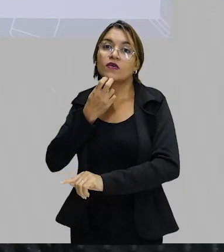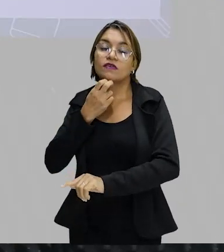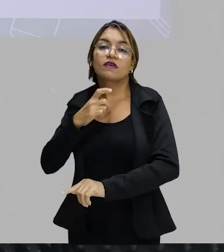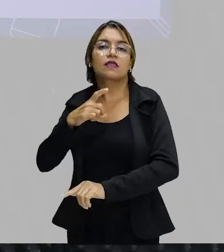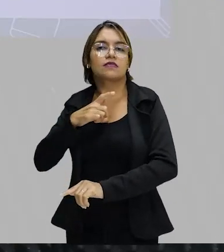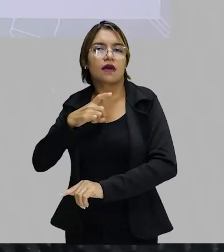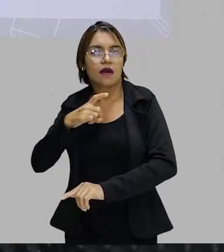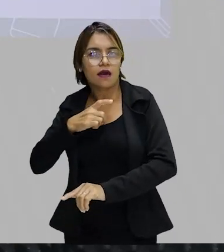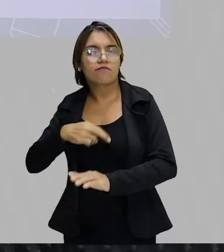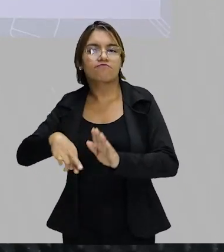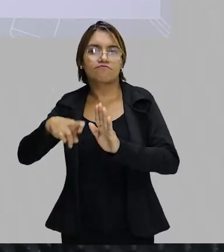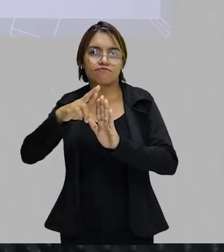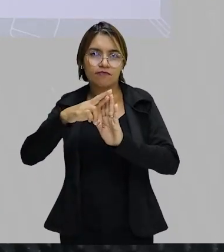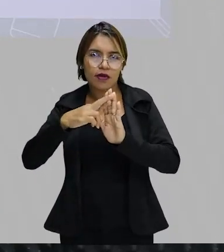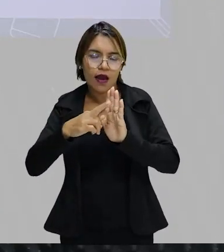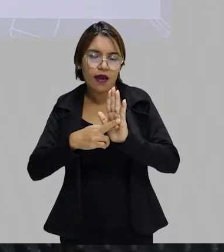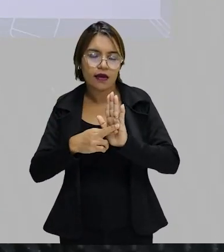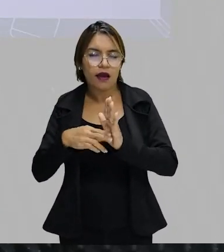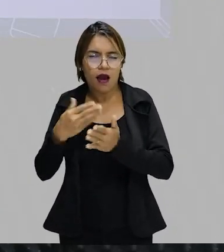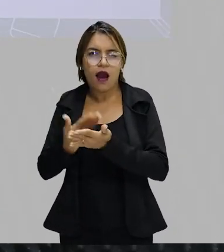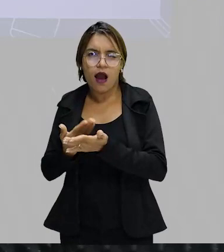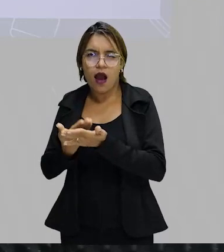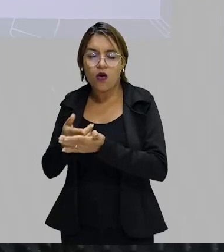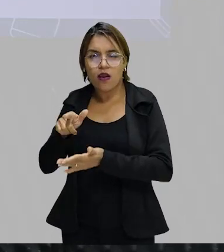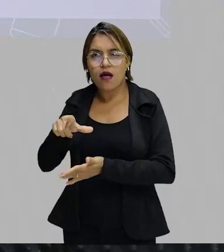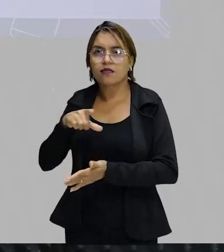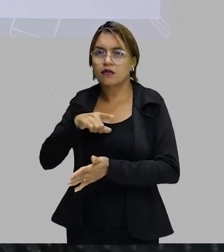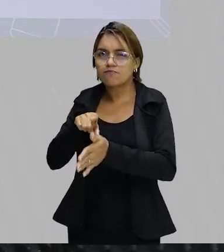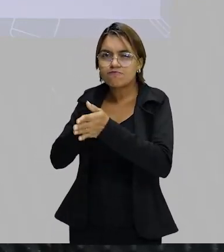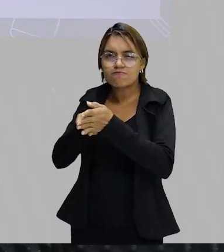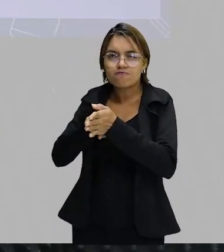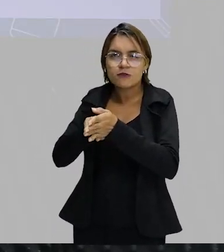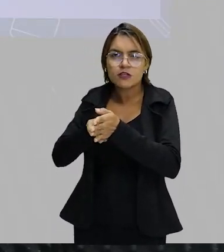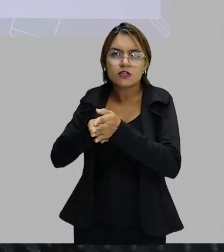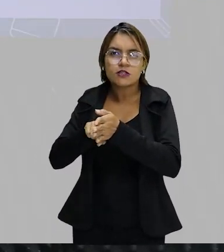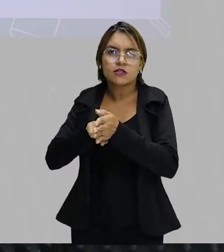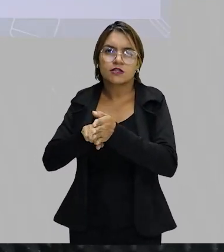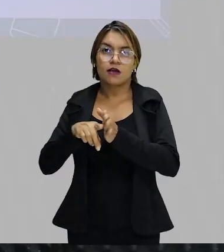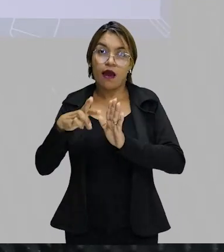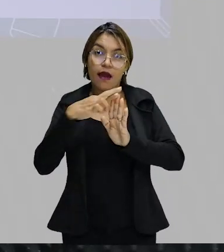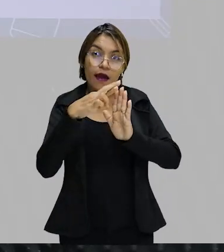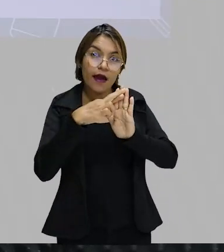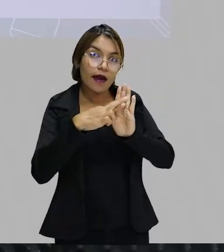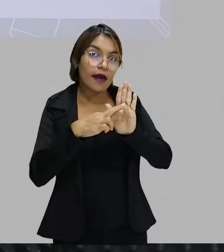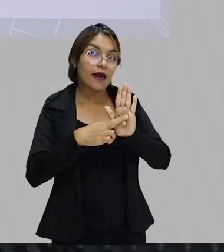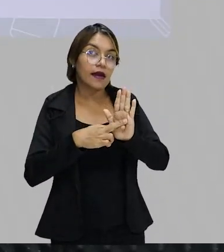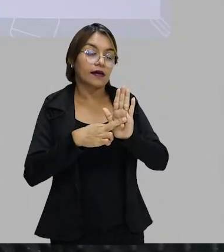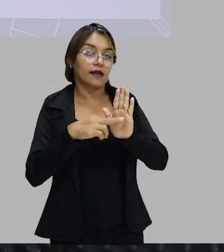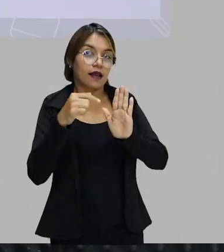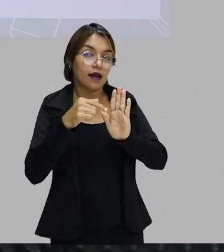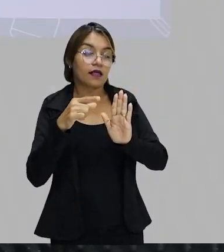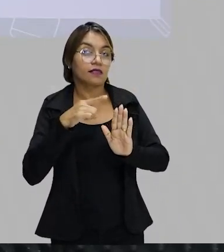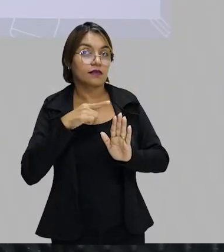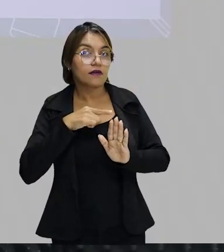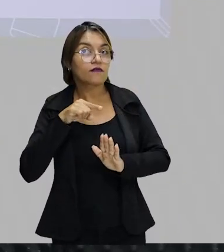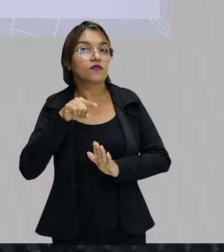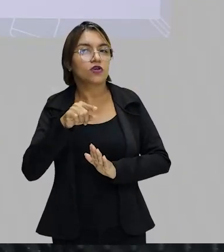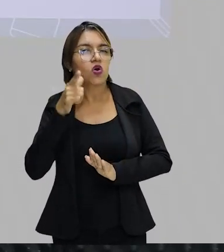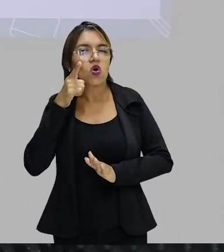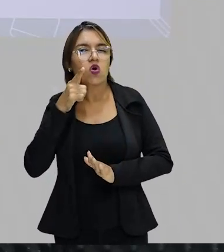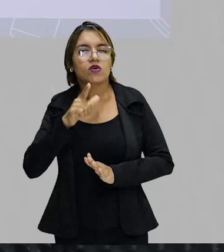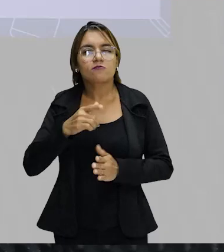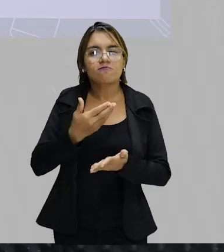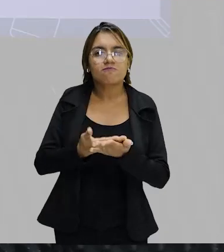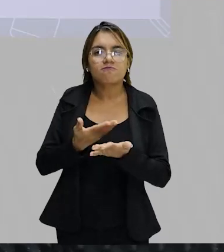pontuá-la, identificá-la, tá? Vai lá na plataforma, tem a aula, tem a regra lá para você, e aí vai ficar mais tranquilo